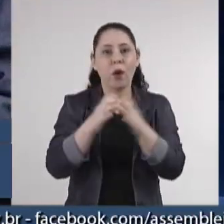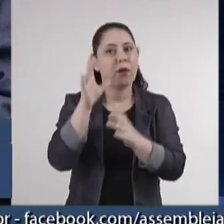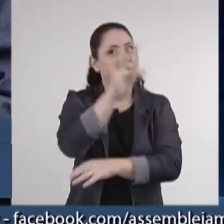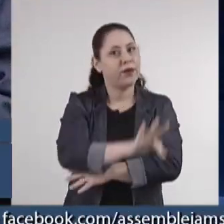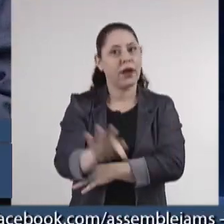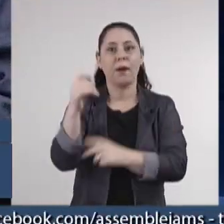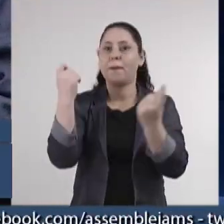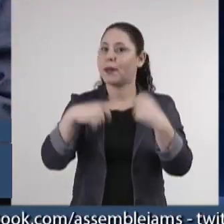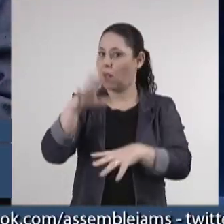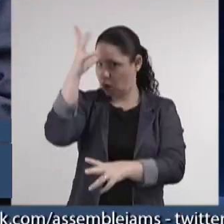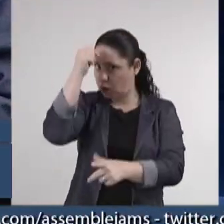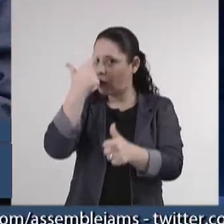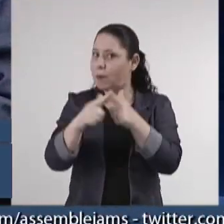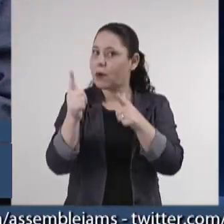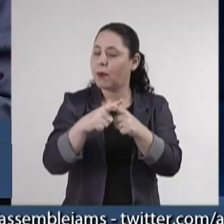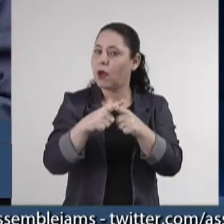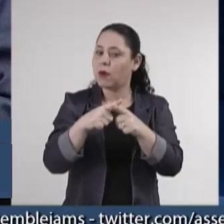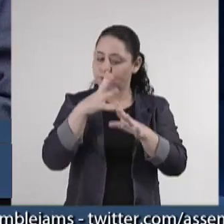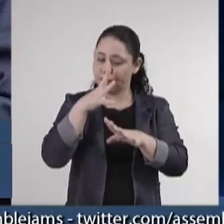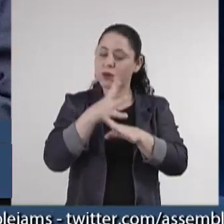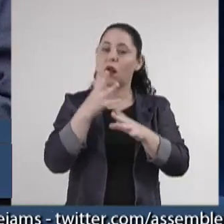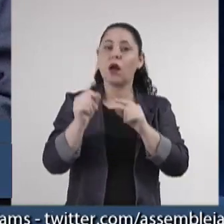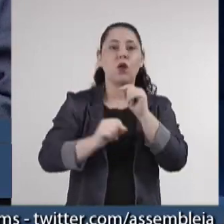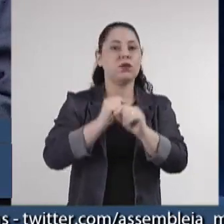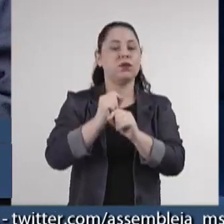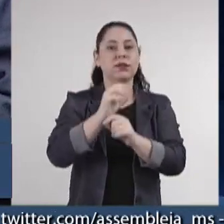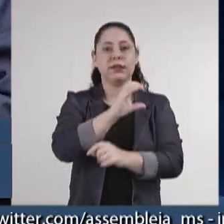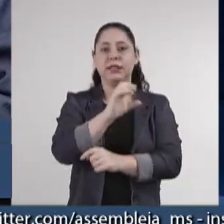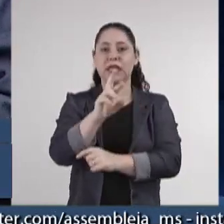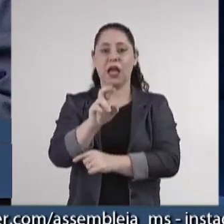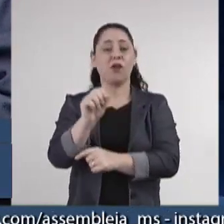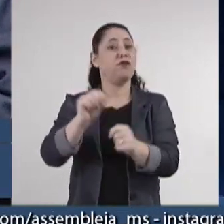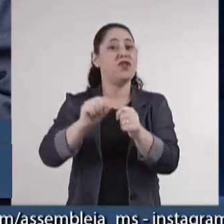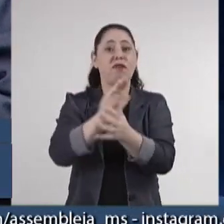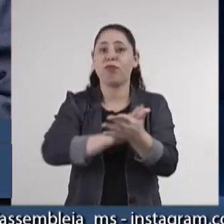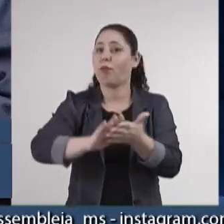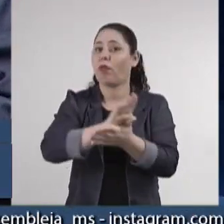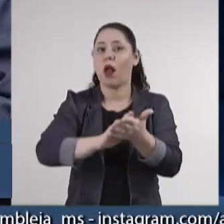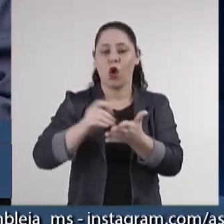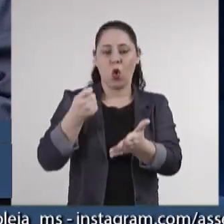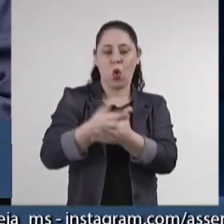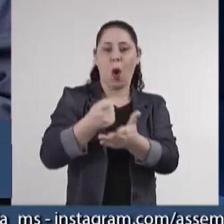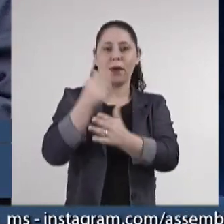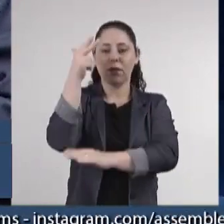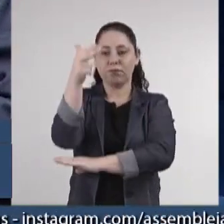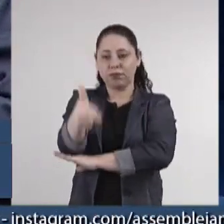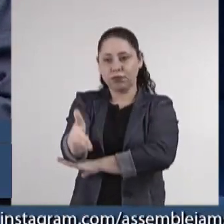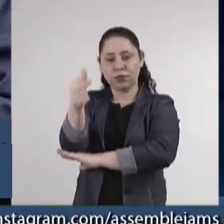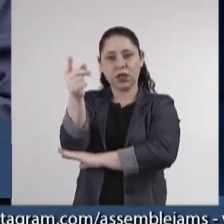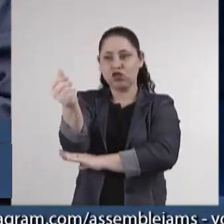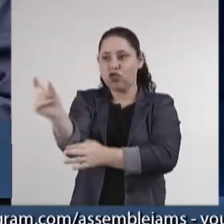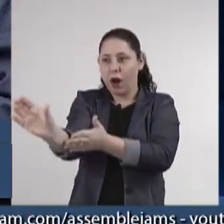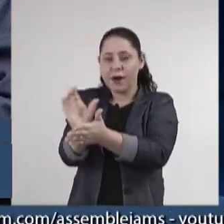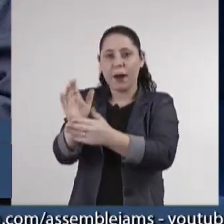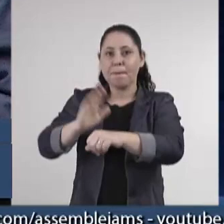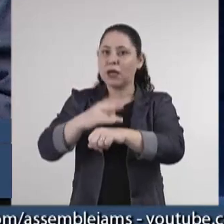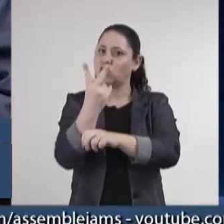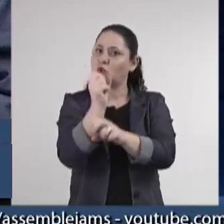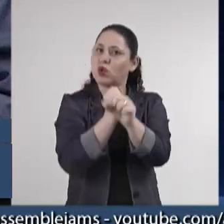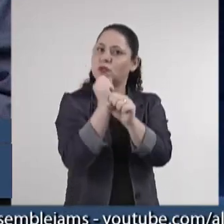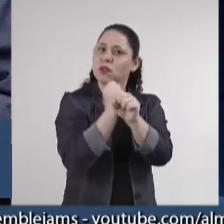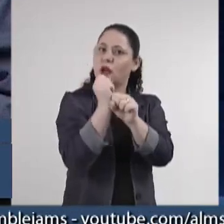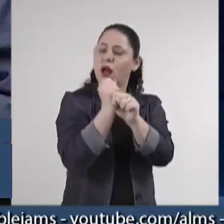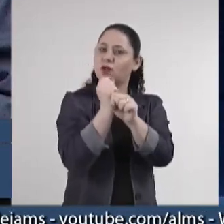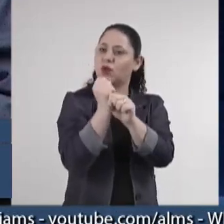providência urgente e fazer uma intervenção. CCR não faz nada, está cobrando pedágio, ainda quer mais